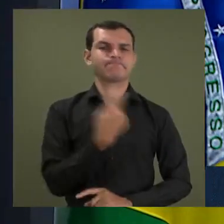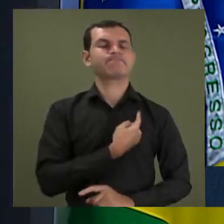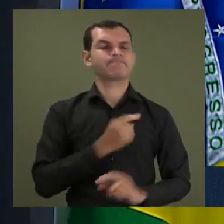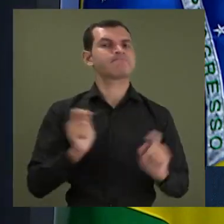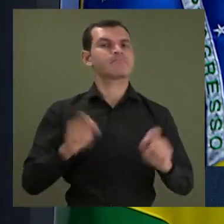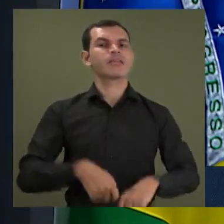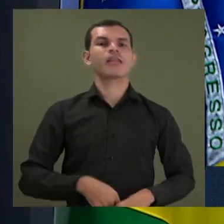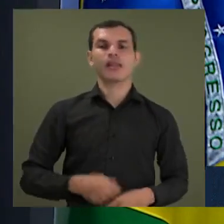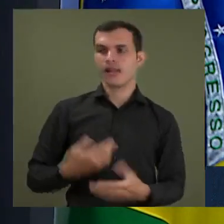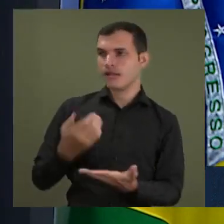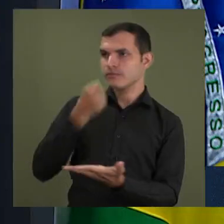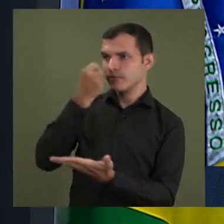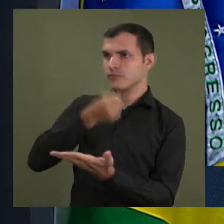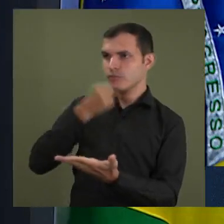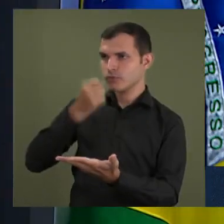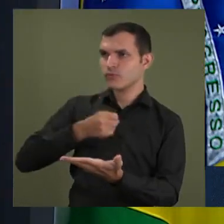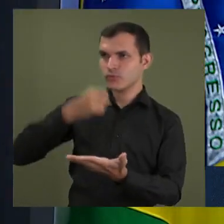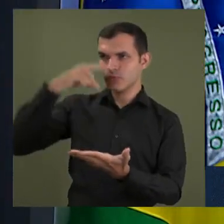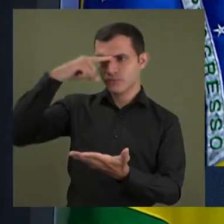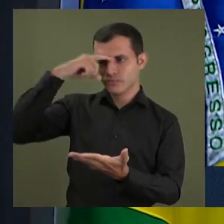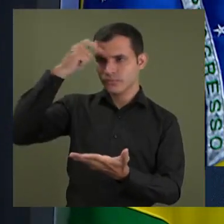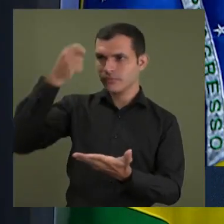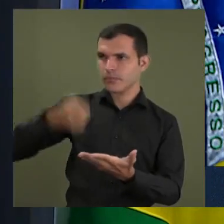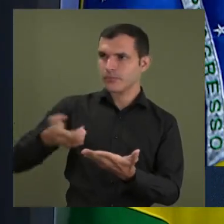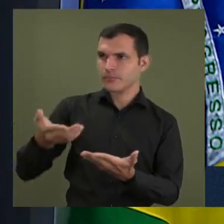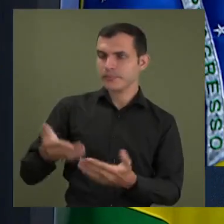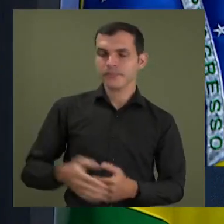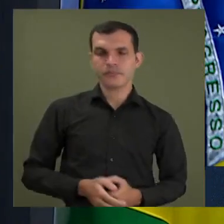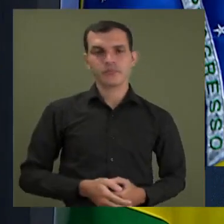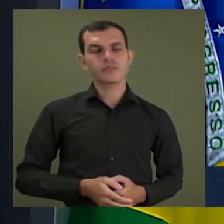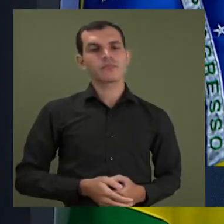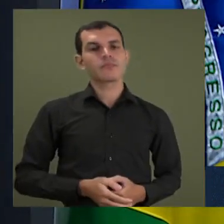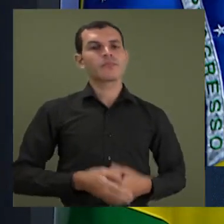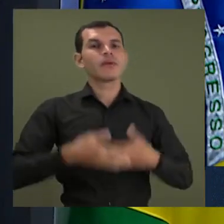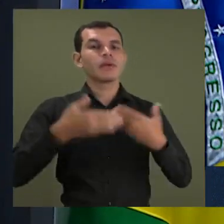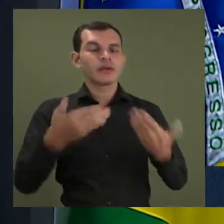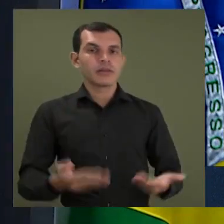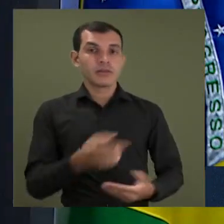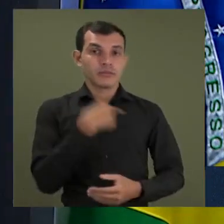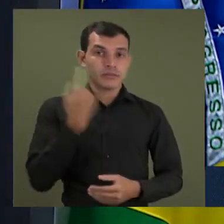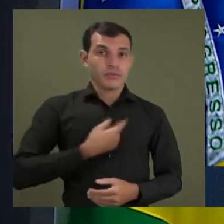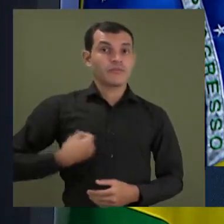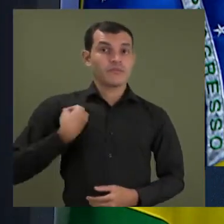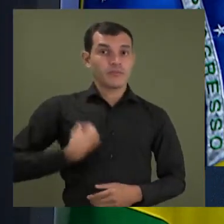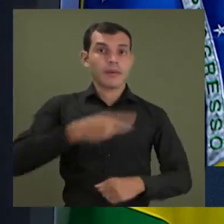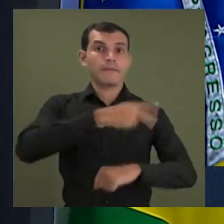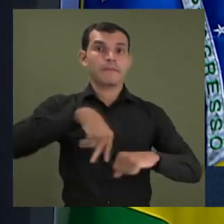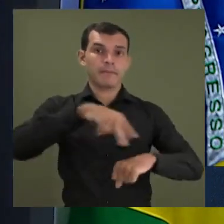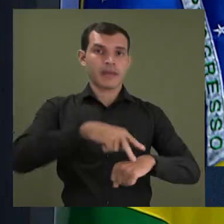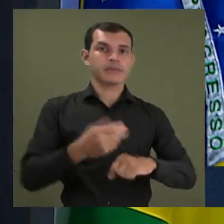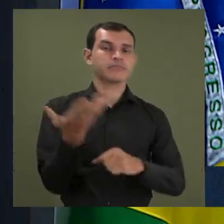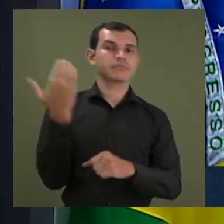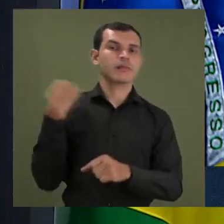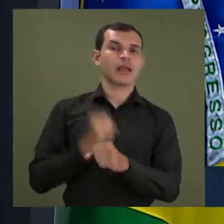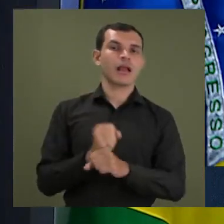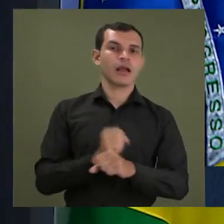Moro. Vivemos num país que no ano de 2022 registrou